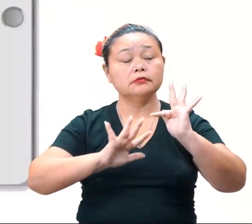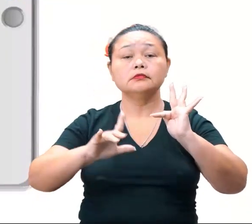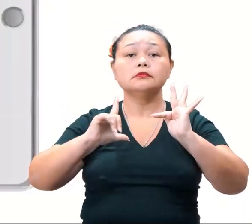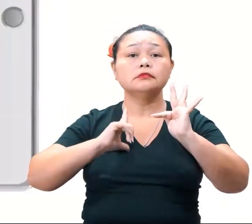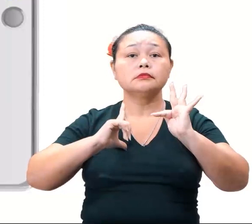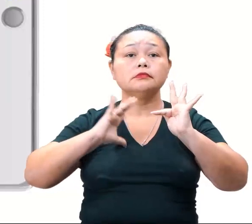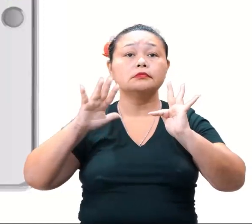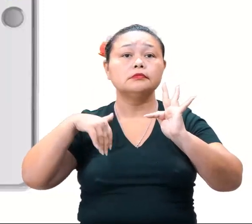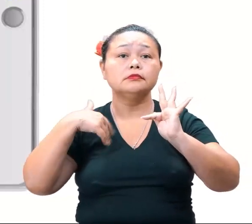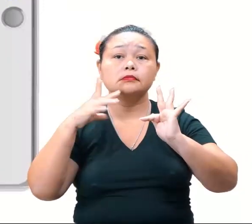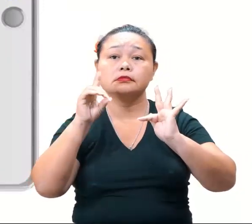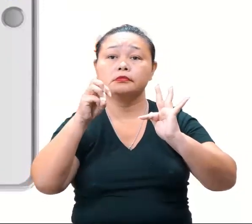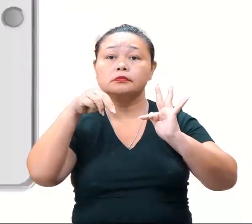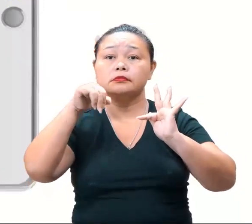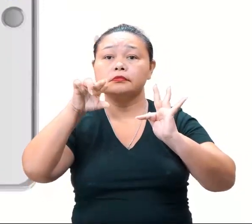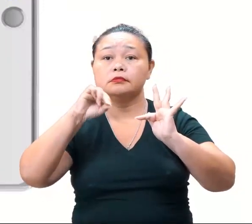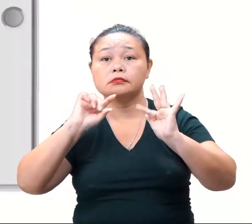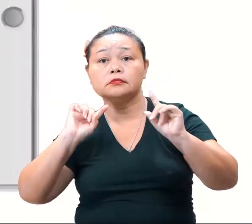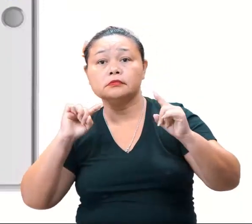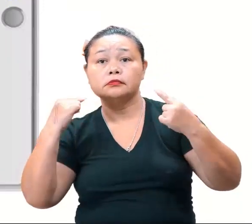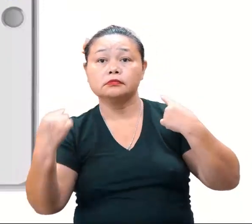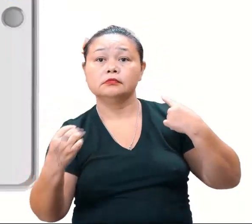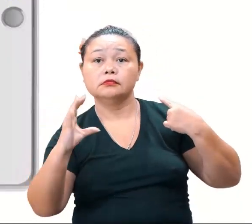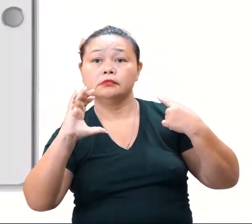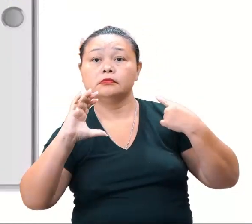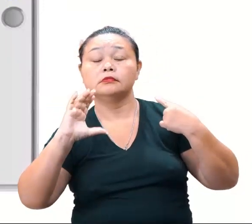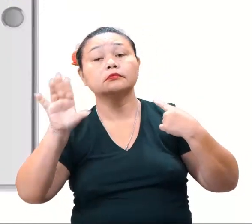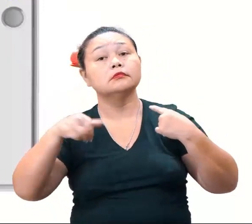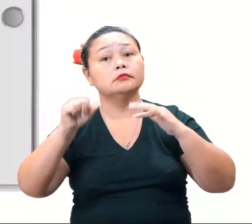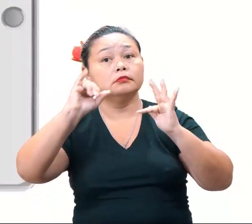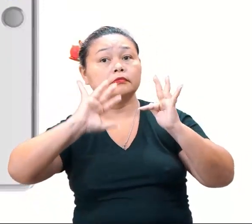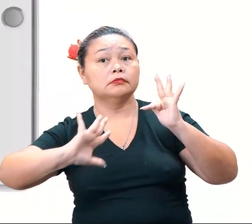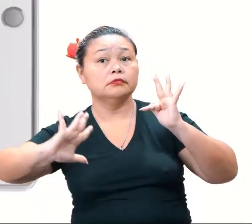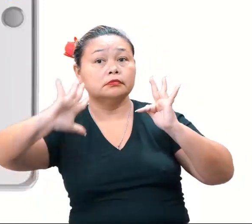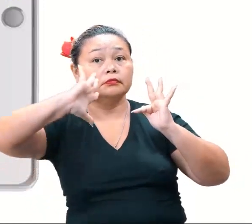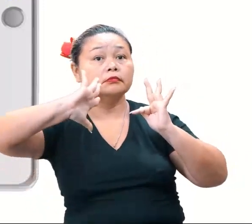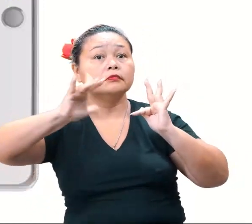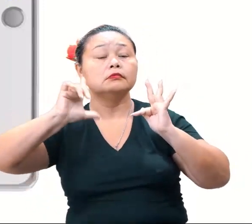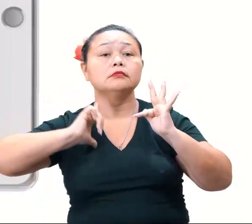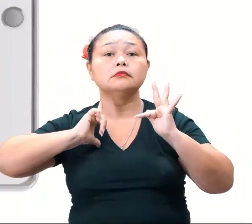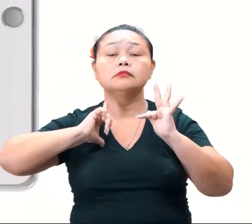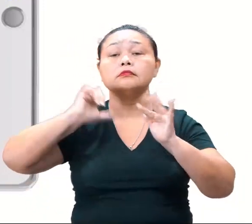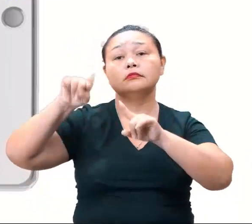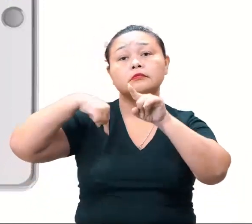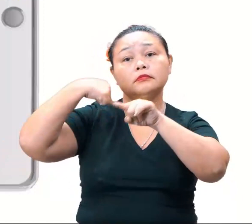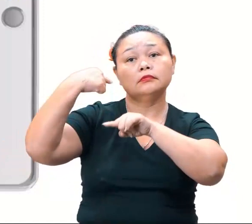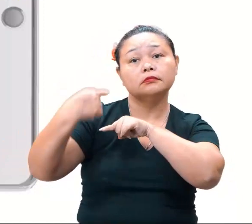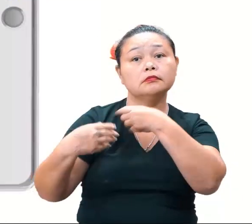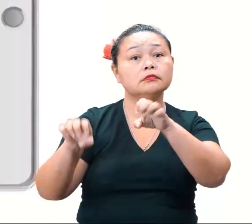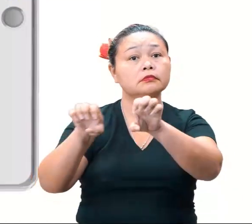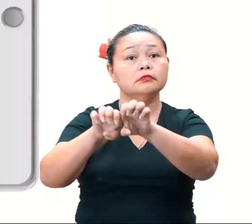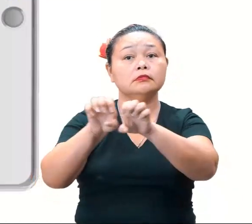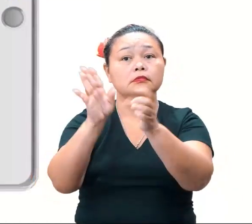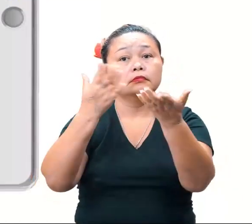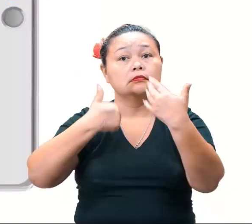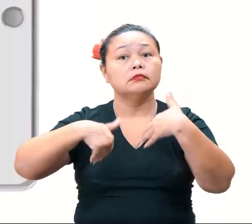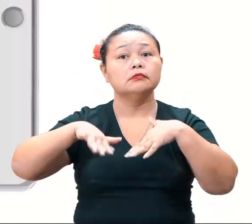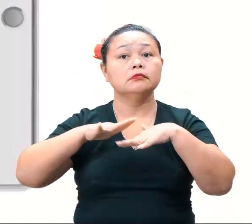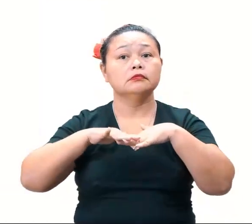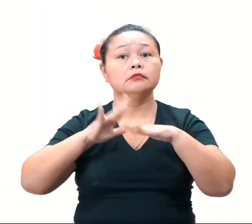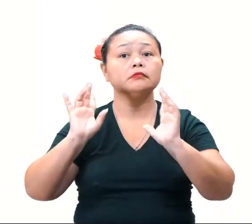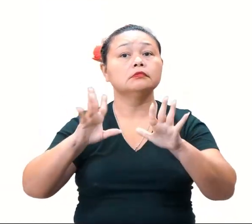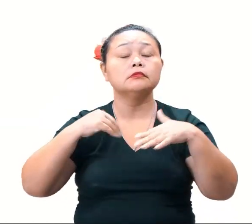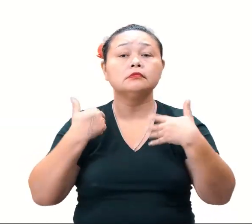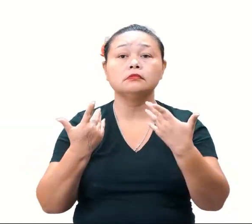a parte de domínio, contradomínio e imagem. E depois a gente vai definindo por equações. Lembrando que essa